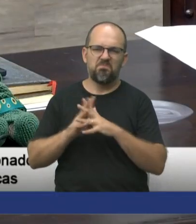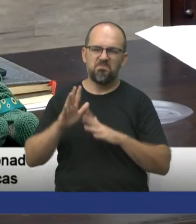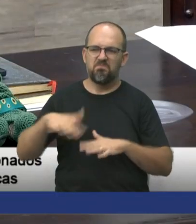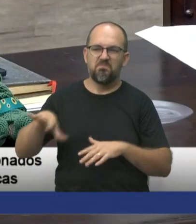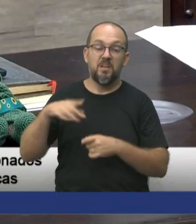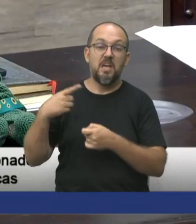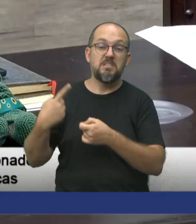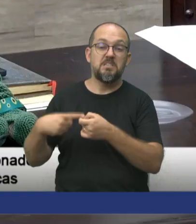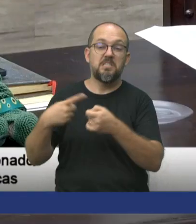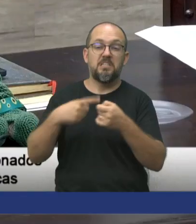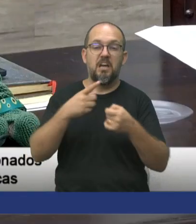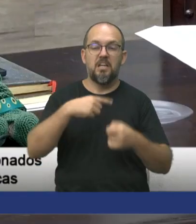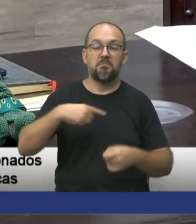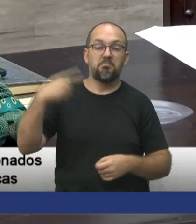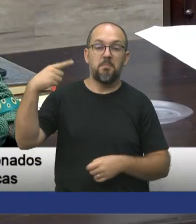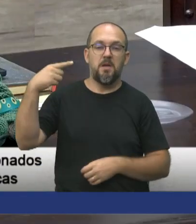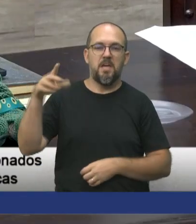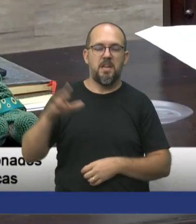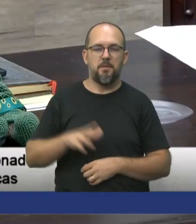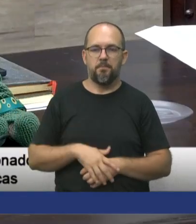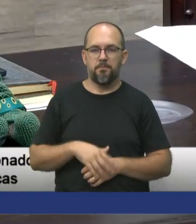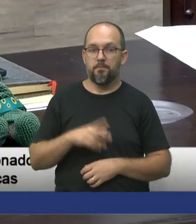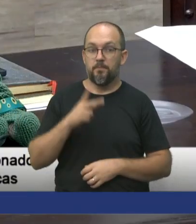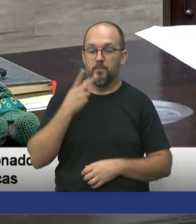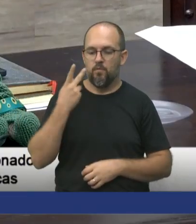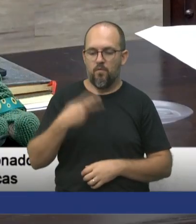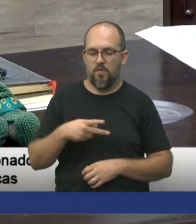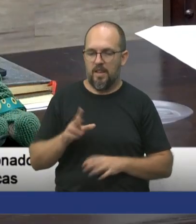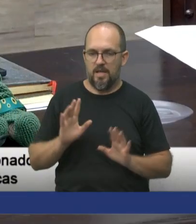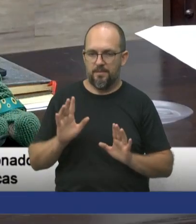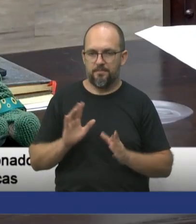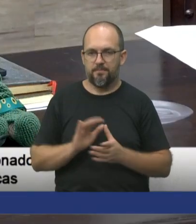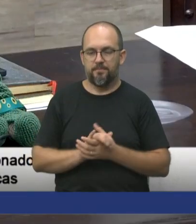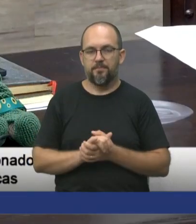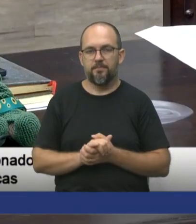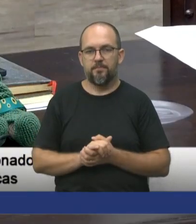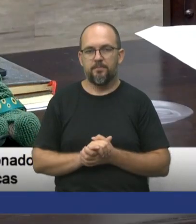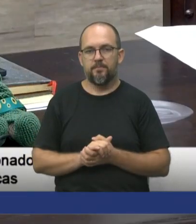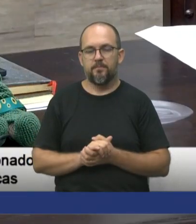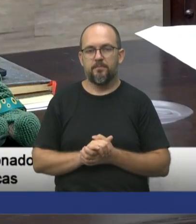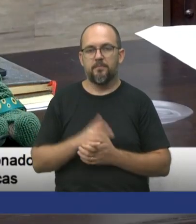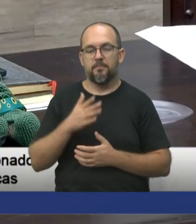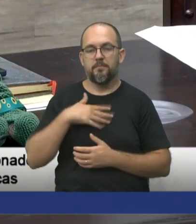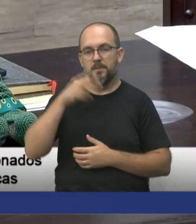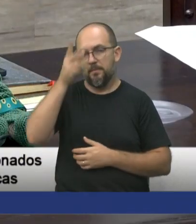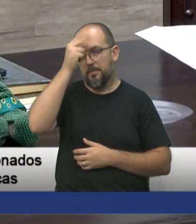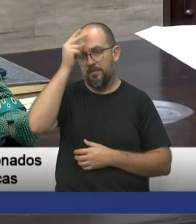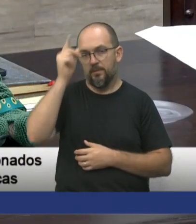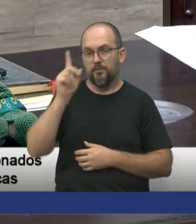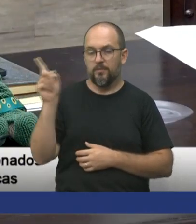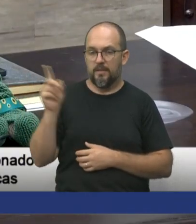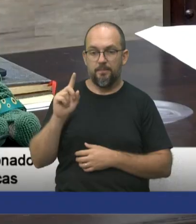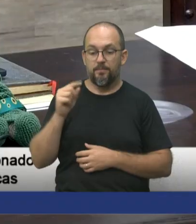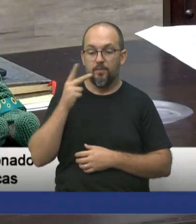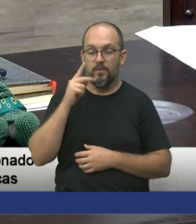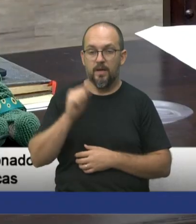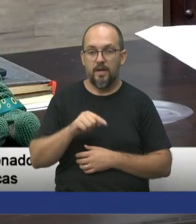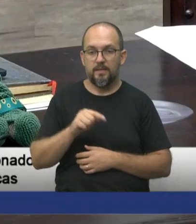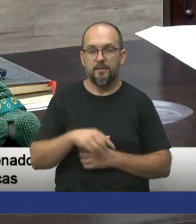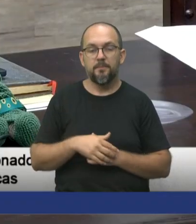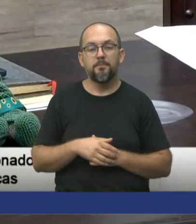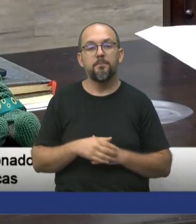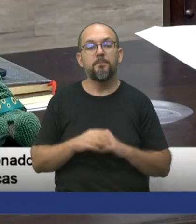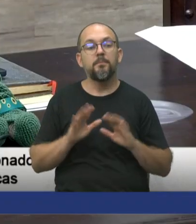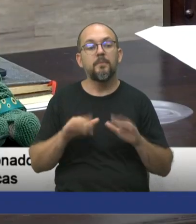da região. Nem vou falar da minha cidade, lá, da minha prefeitura de lá. Aqui, cadê o